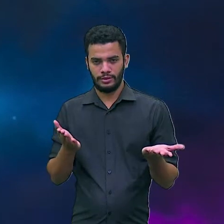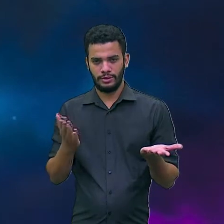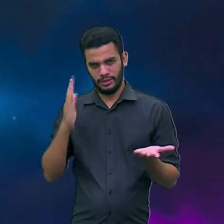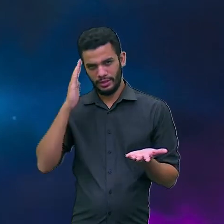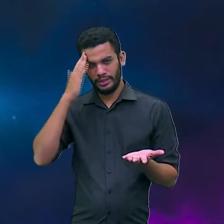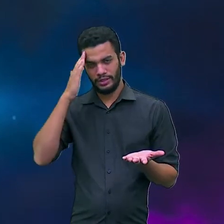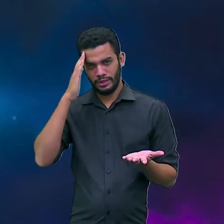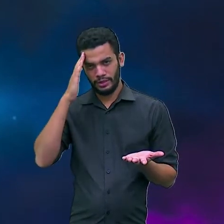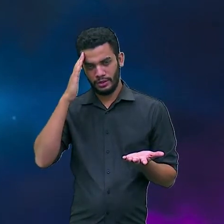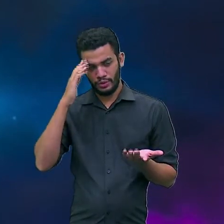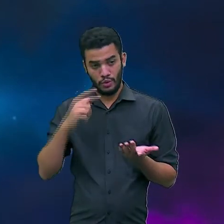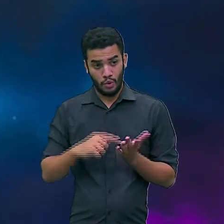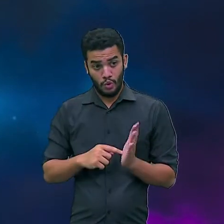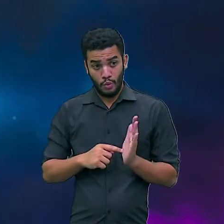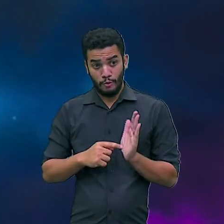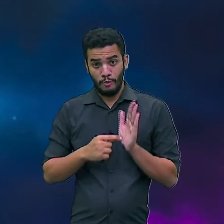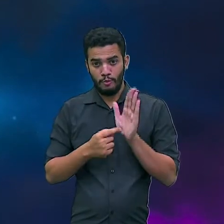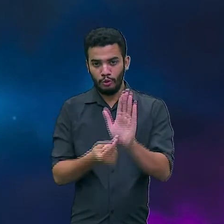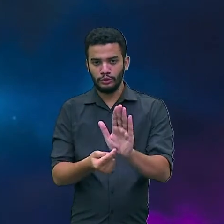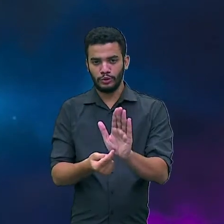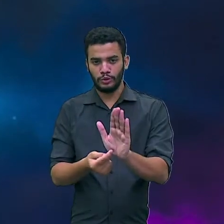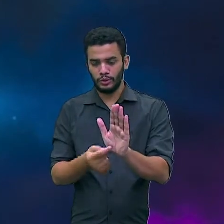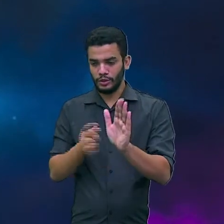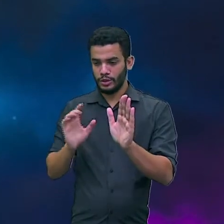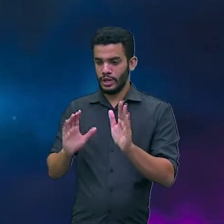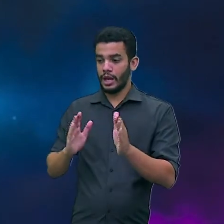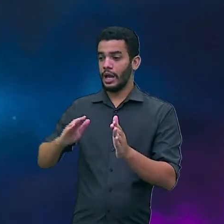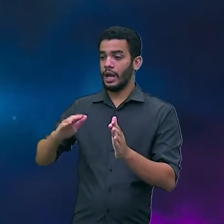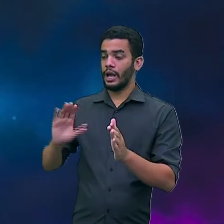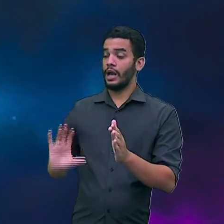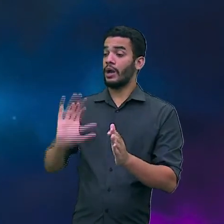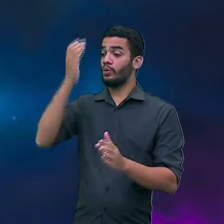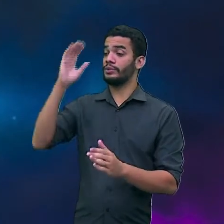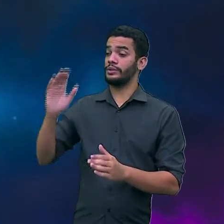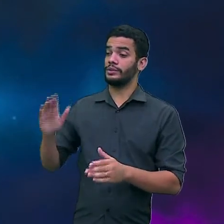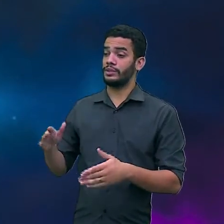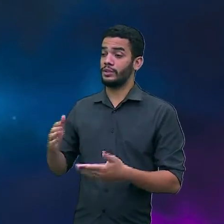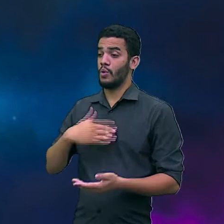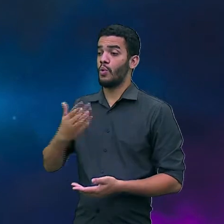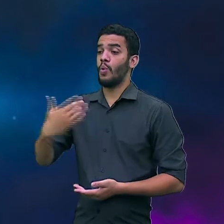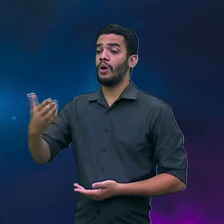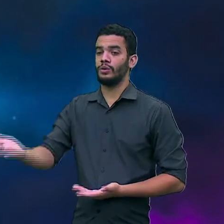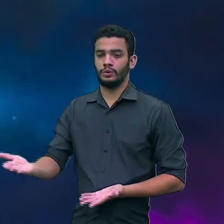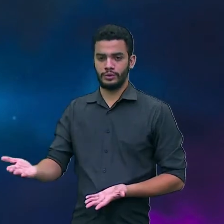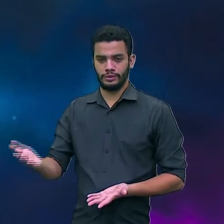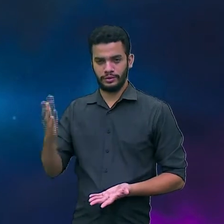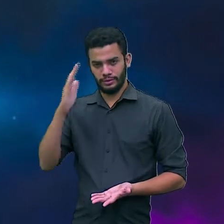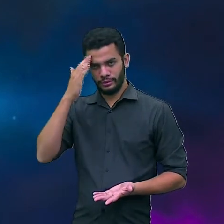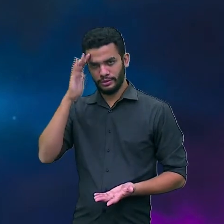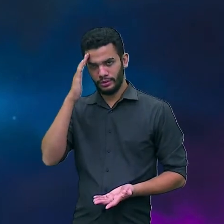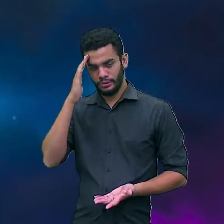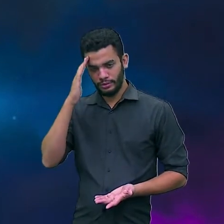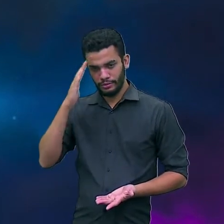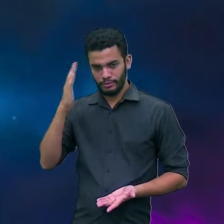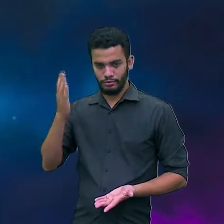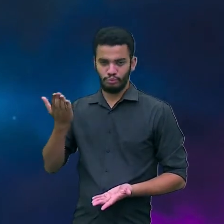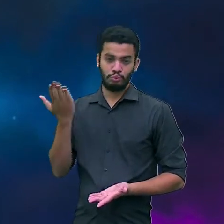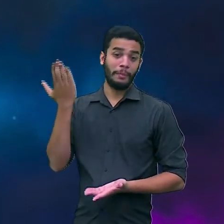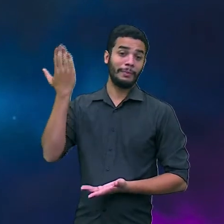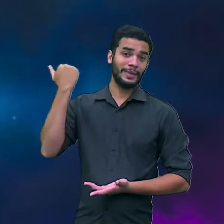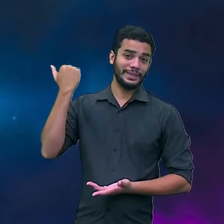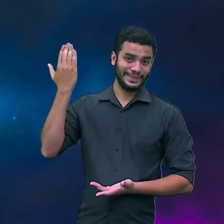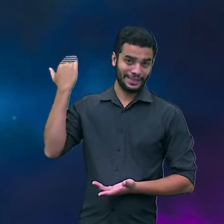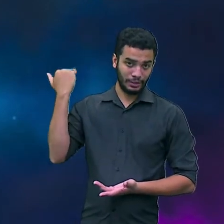que já aconteceu, uma ação já ocorrida. E esse tempo que já passou,